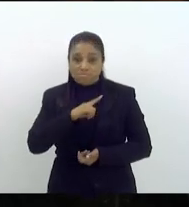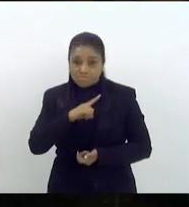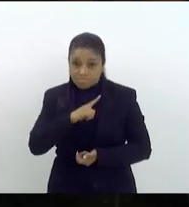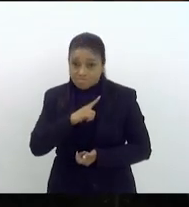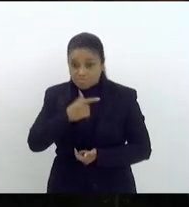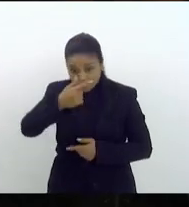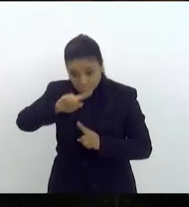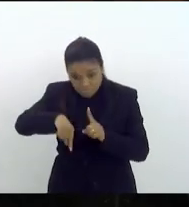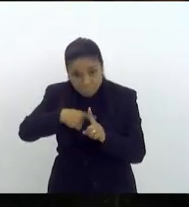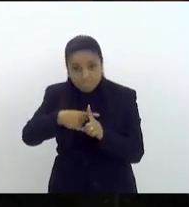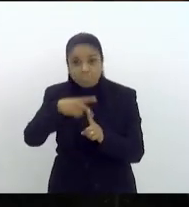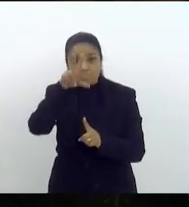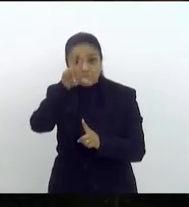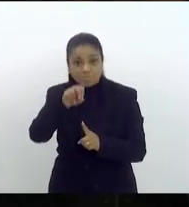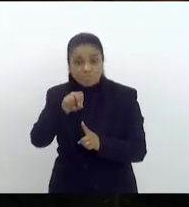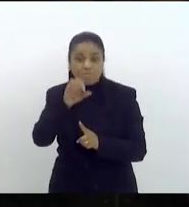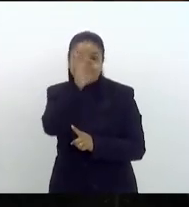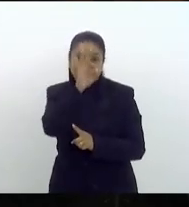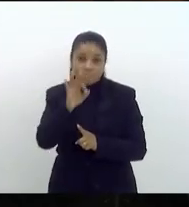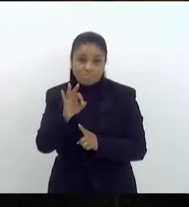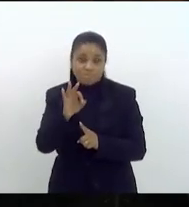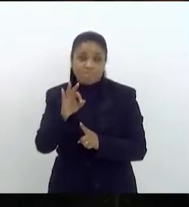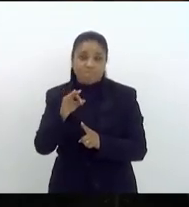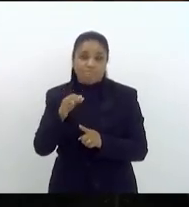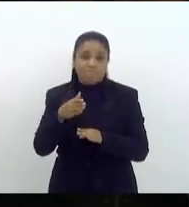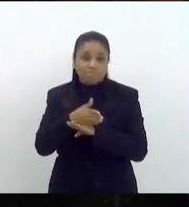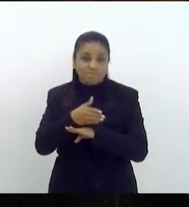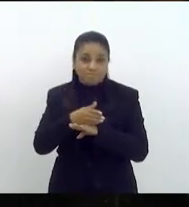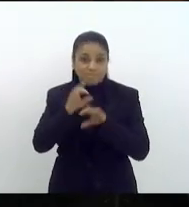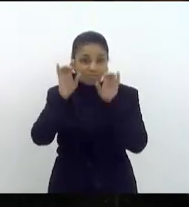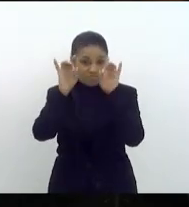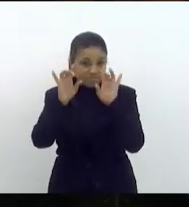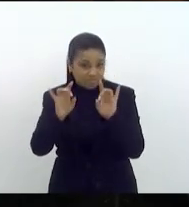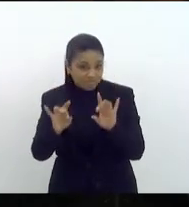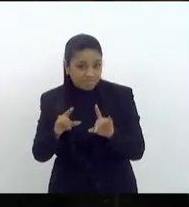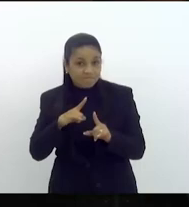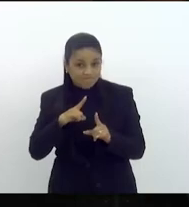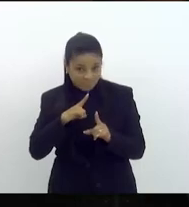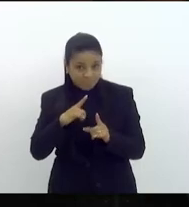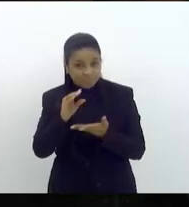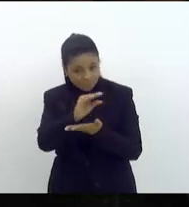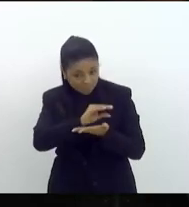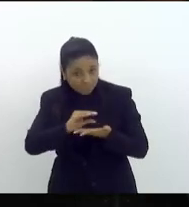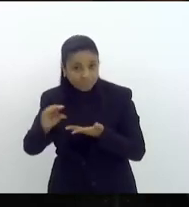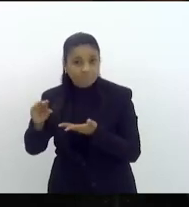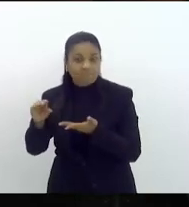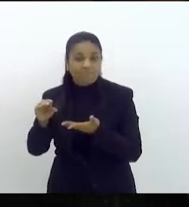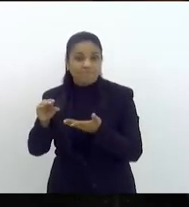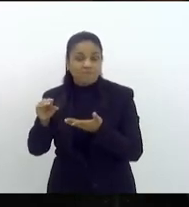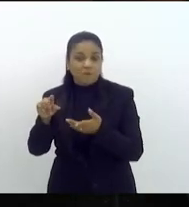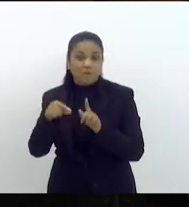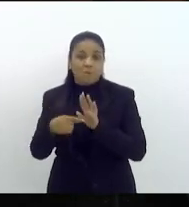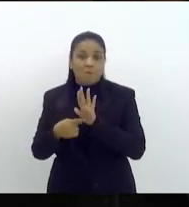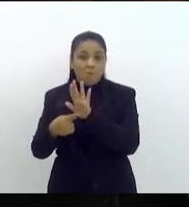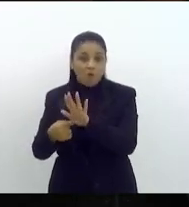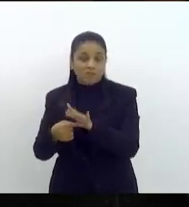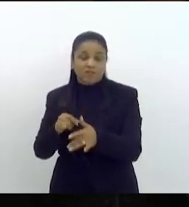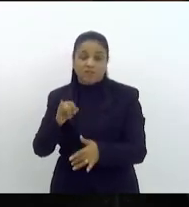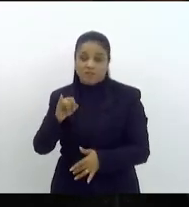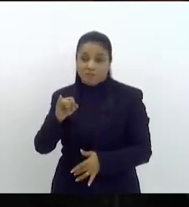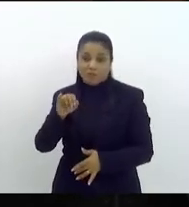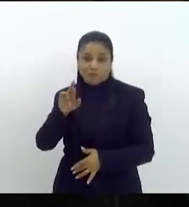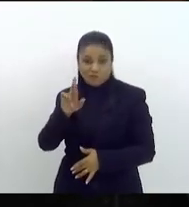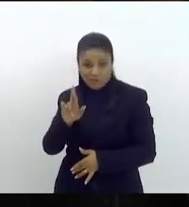50% das participações especiais mostrando claramente que a parte do leão sempre